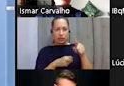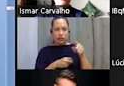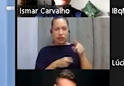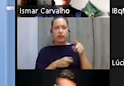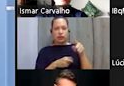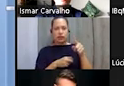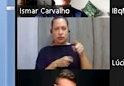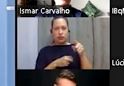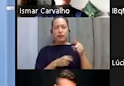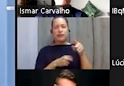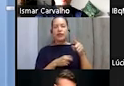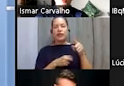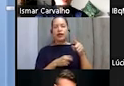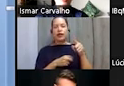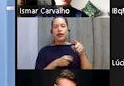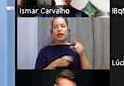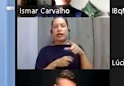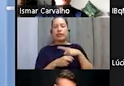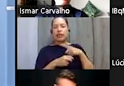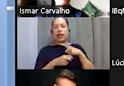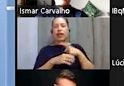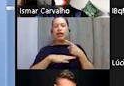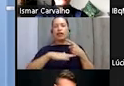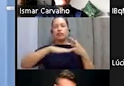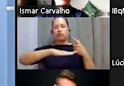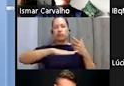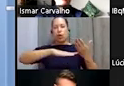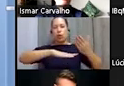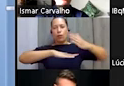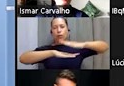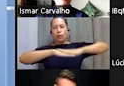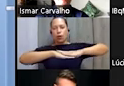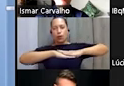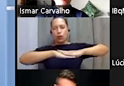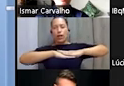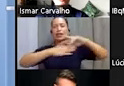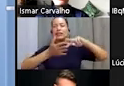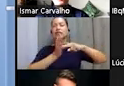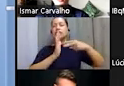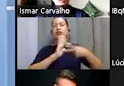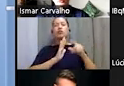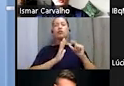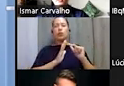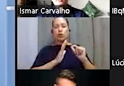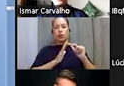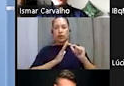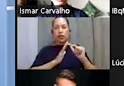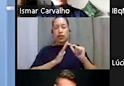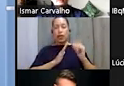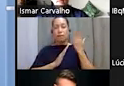nós temos os depósitos que representam um antigo fundo de um rio